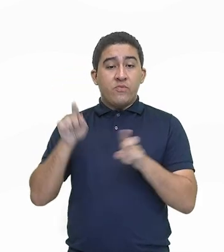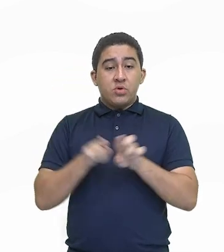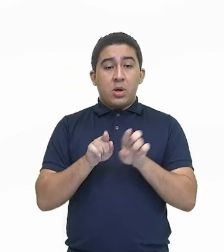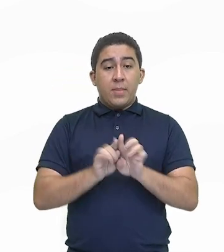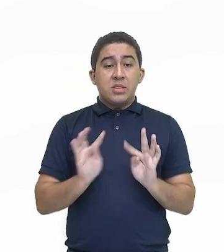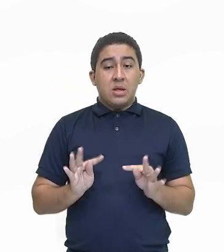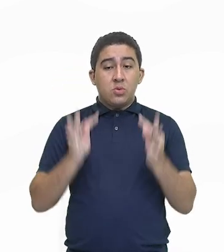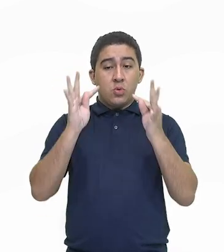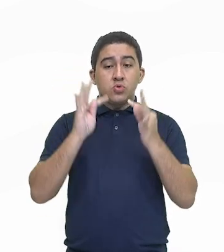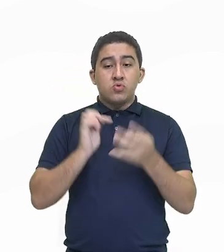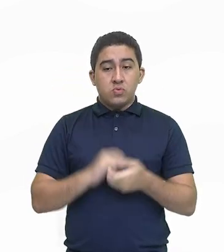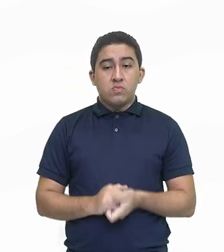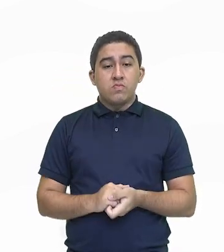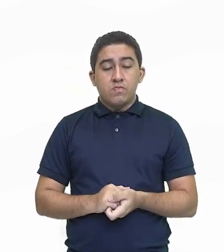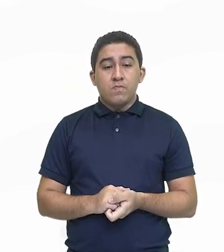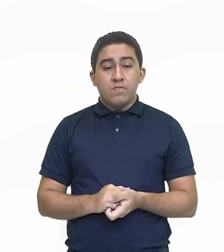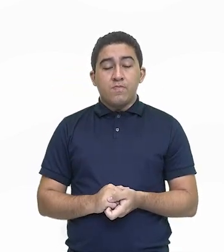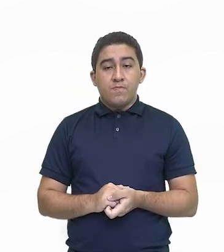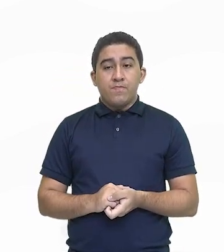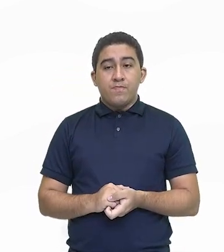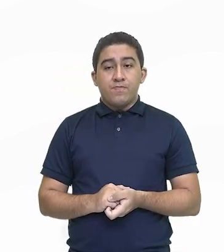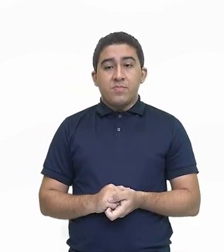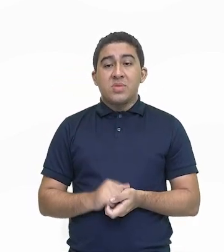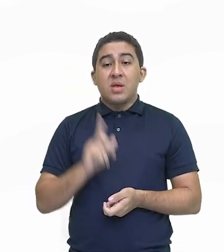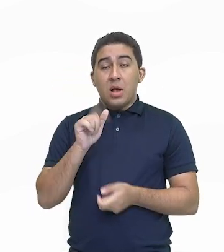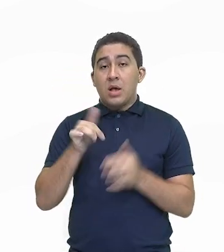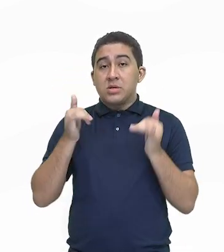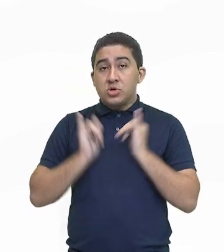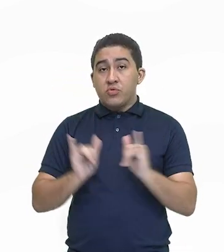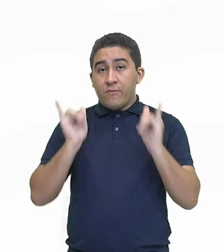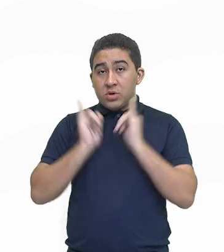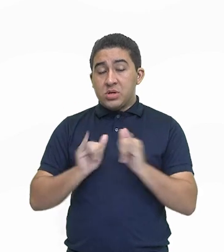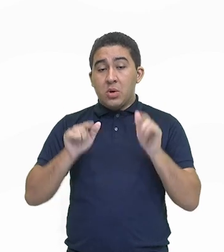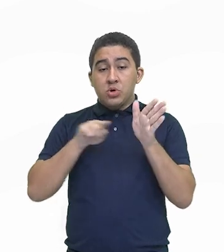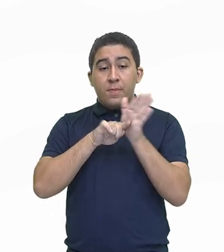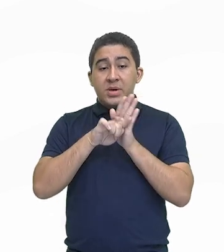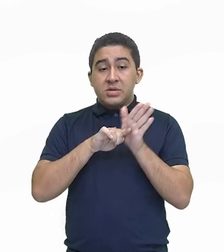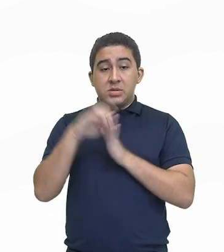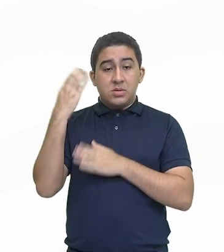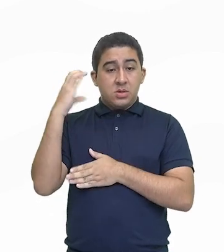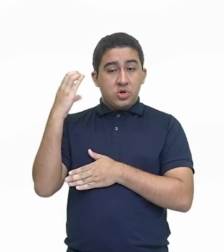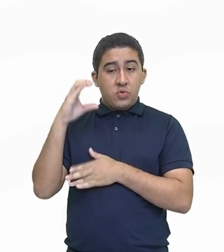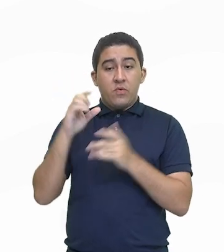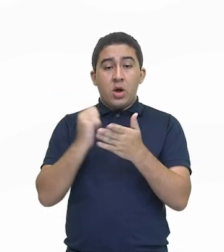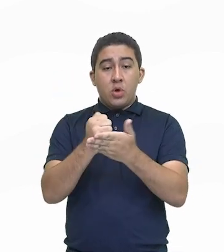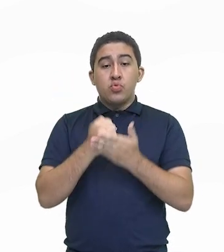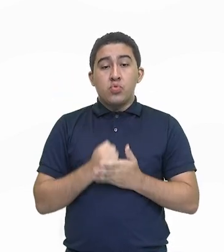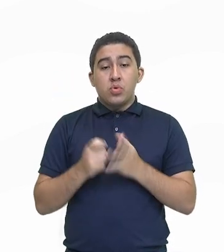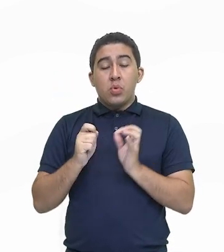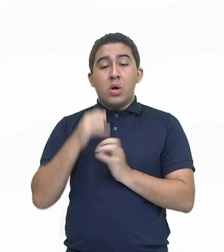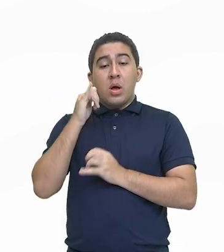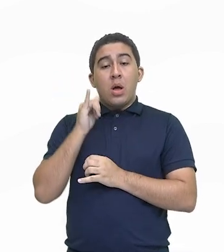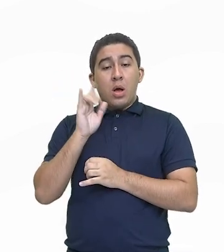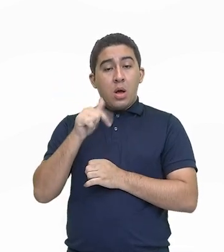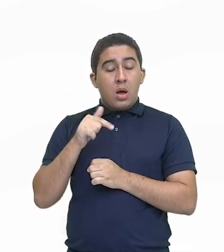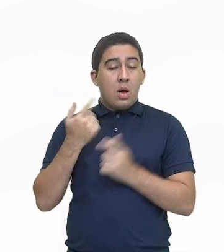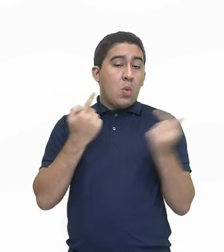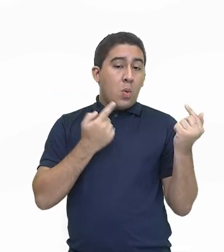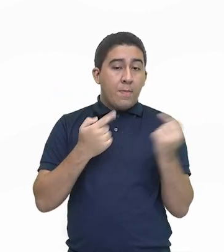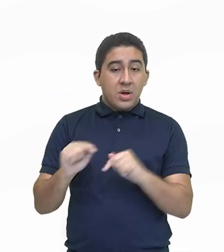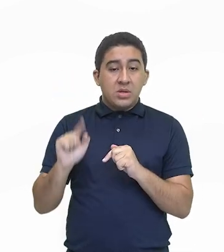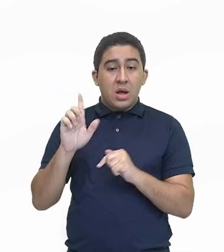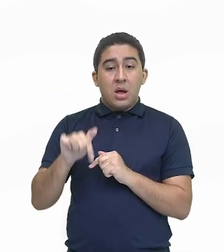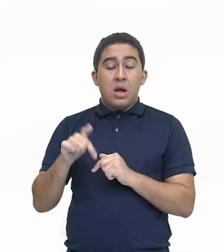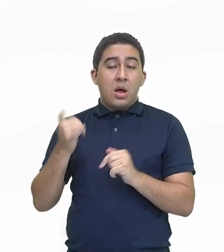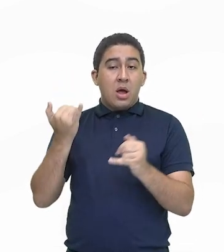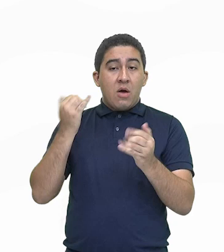e tecnológicos, né? Essas divulgações de pesquisas científicas ajudam a combater